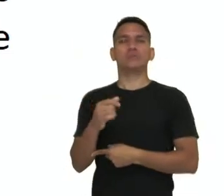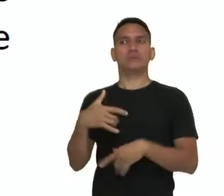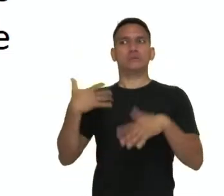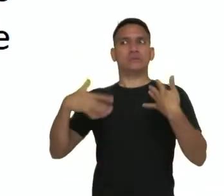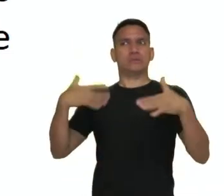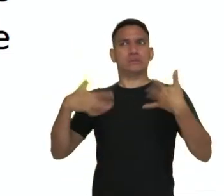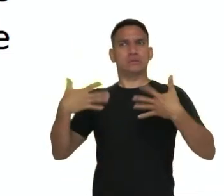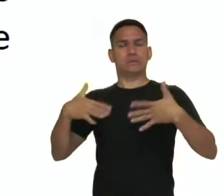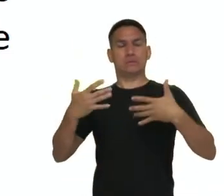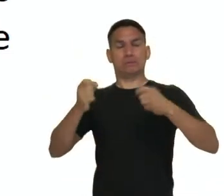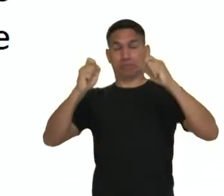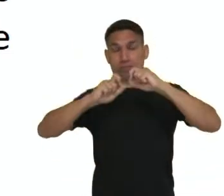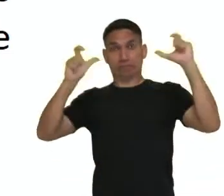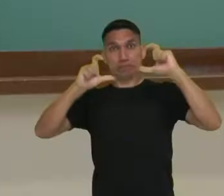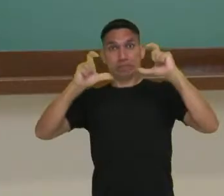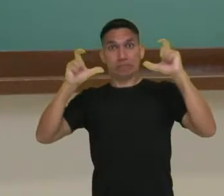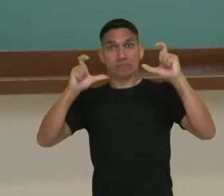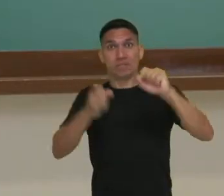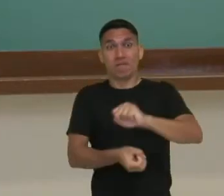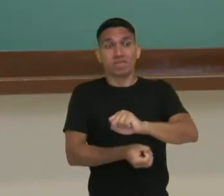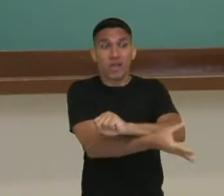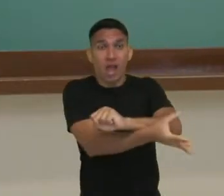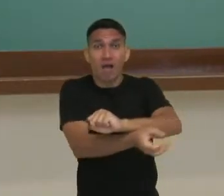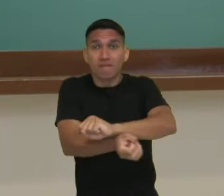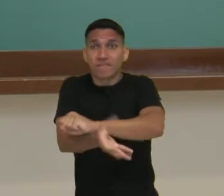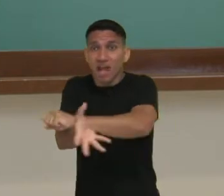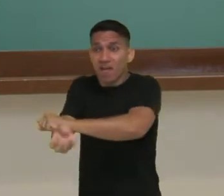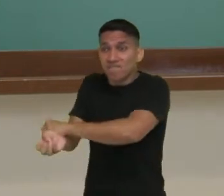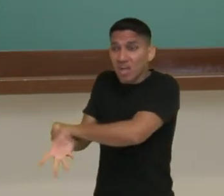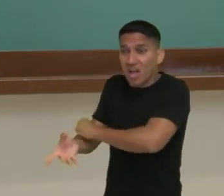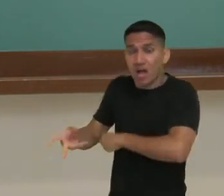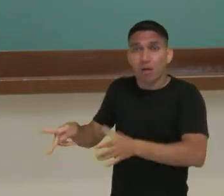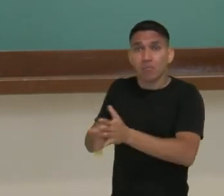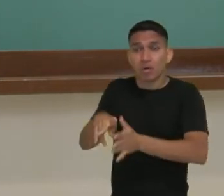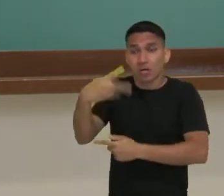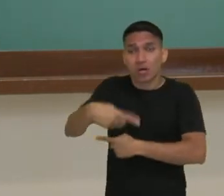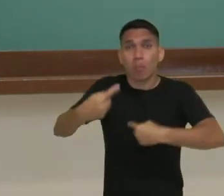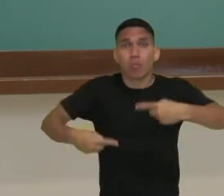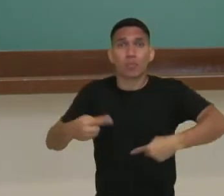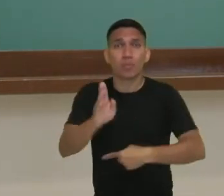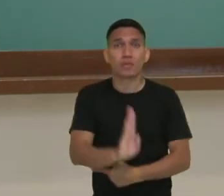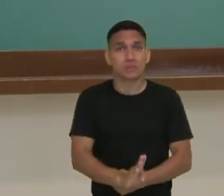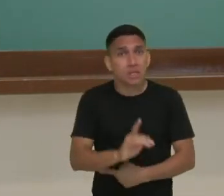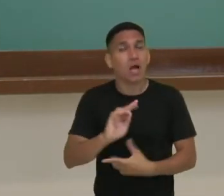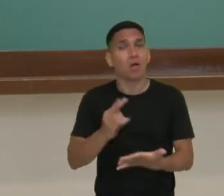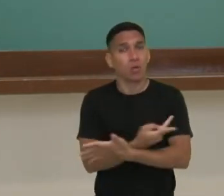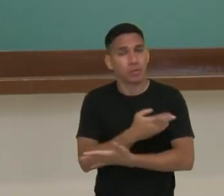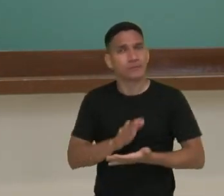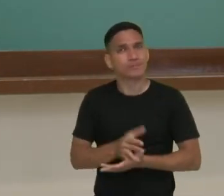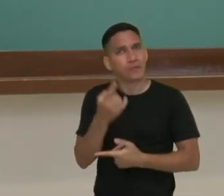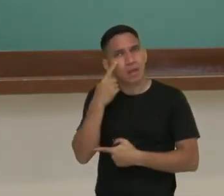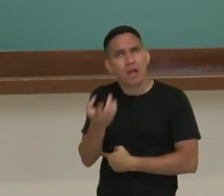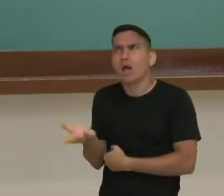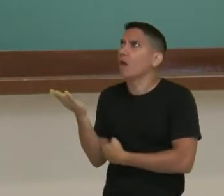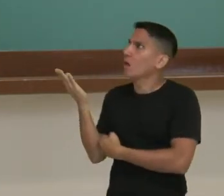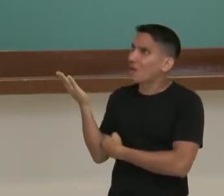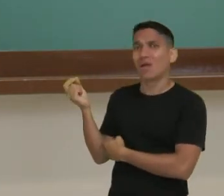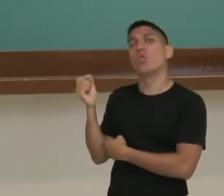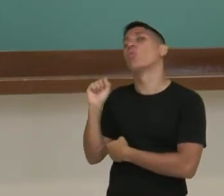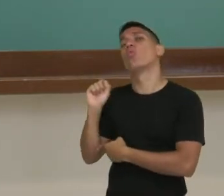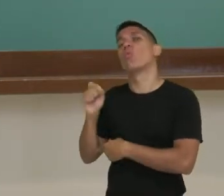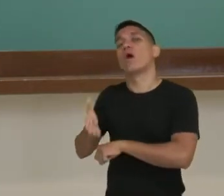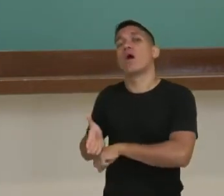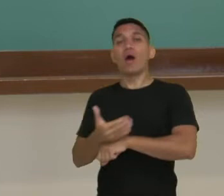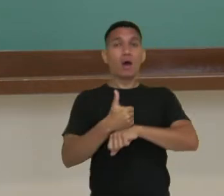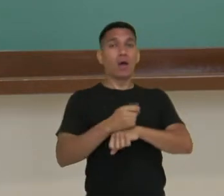de fraude que vão existir dentro da política brasileira. E daí a gente vai ver, né, que essa antecipação